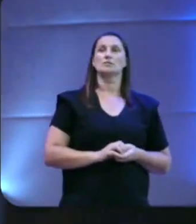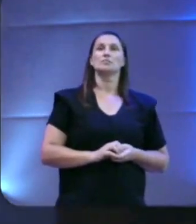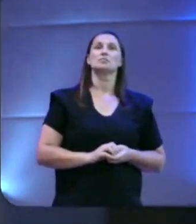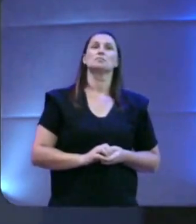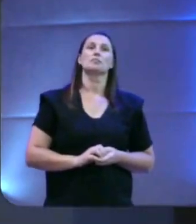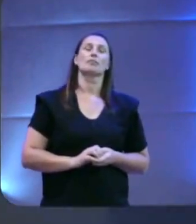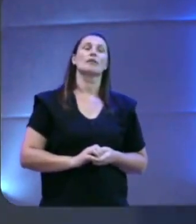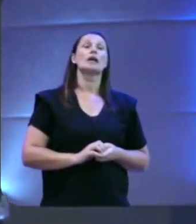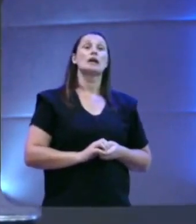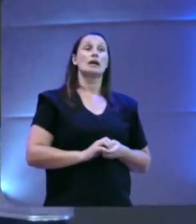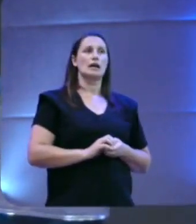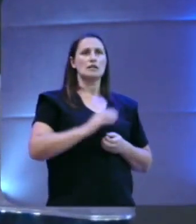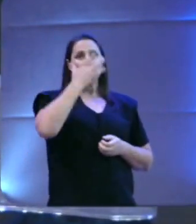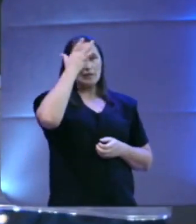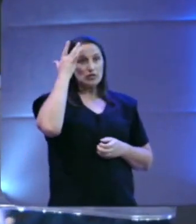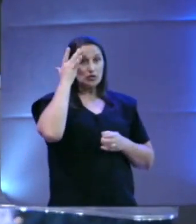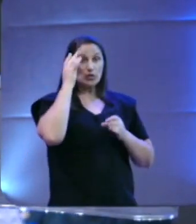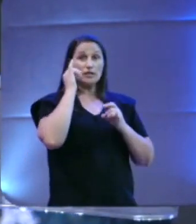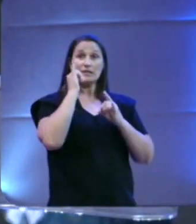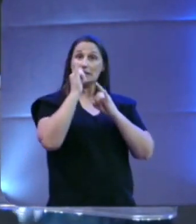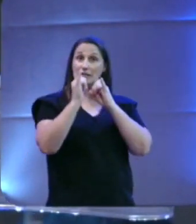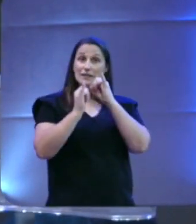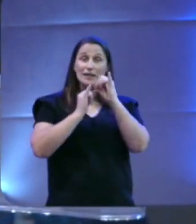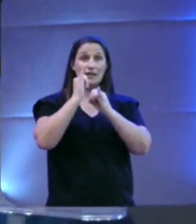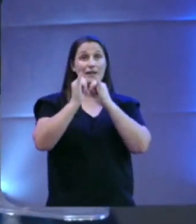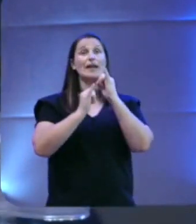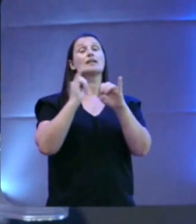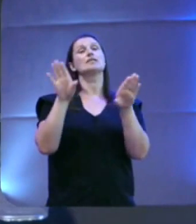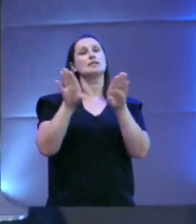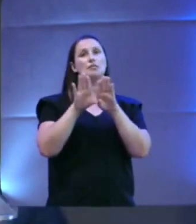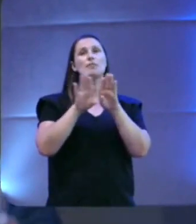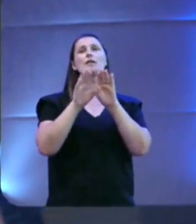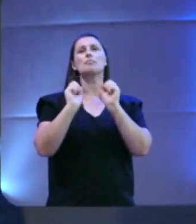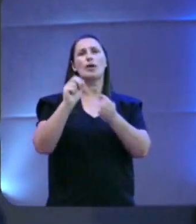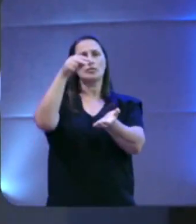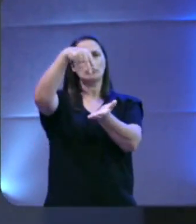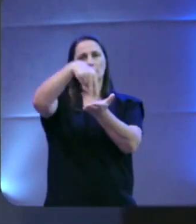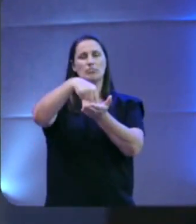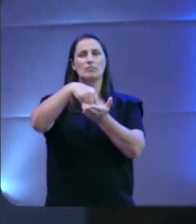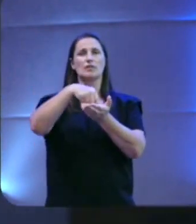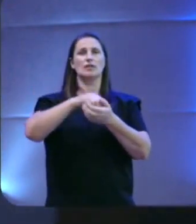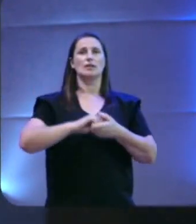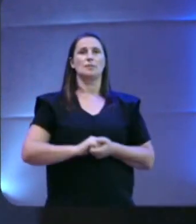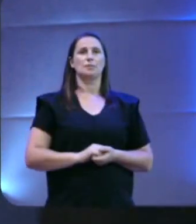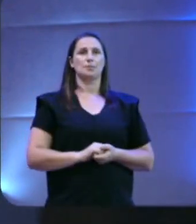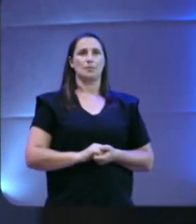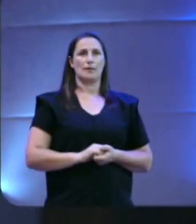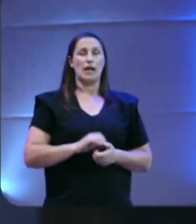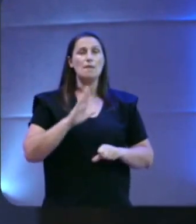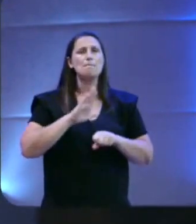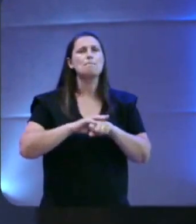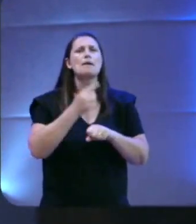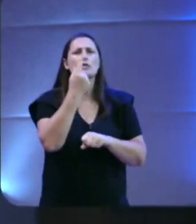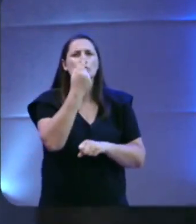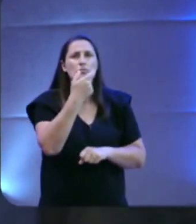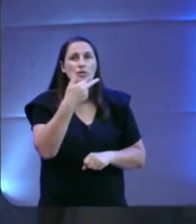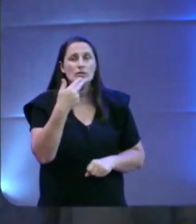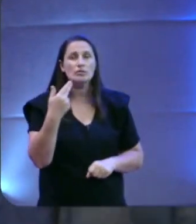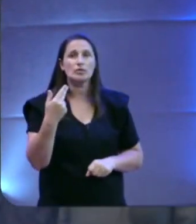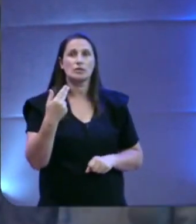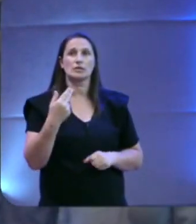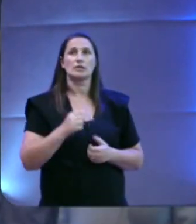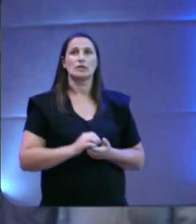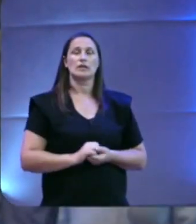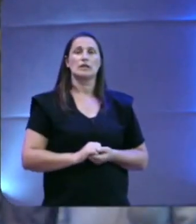momento. E você falar, eu quero também fazer esse compromisso. Deixa eu te falar mais uma coisa. Talvez você é um visitante no nosso meio, ou